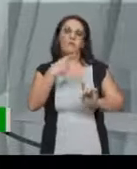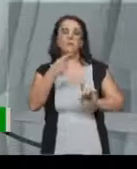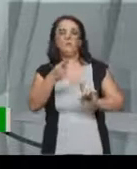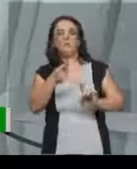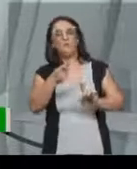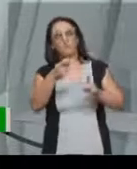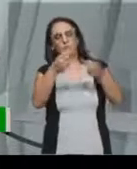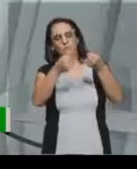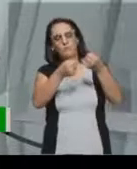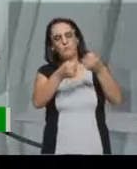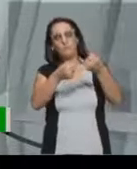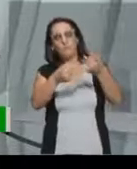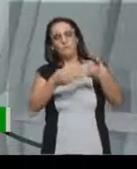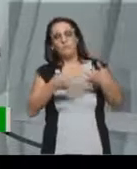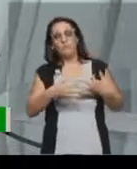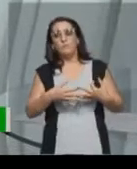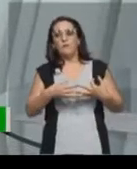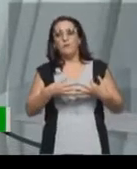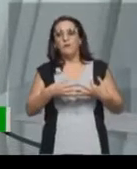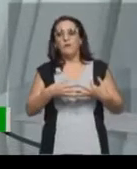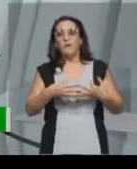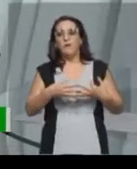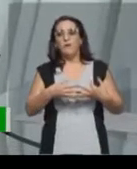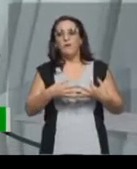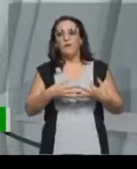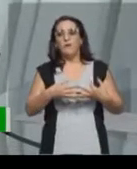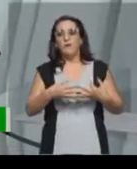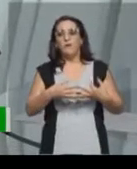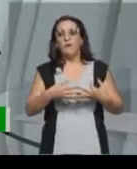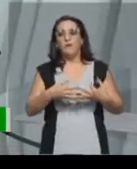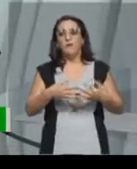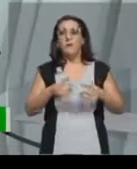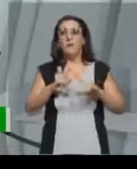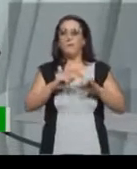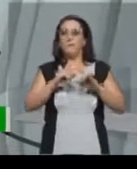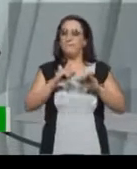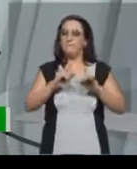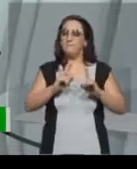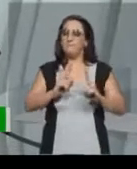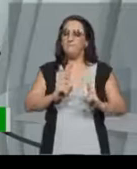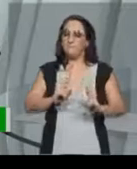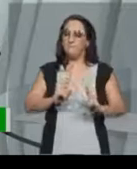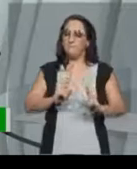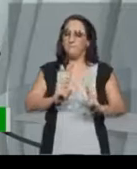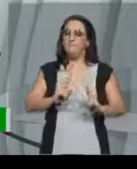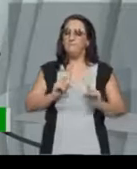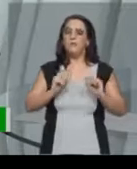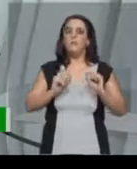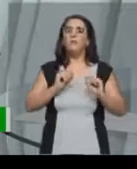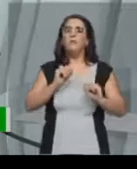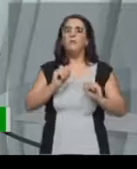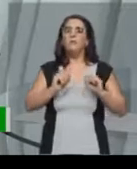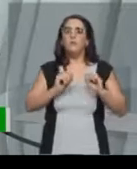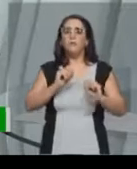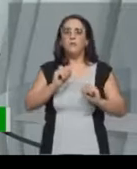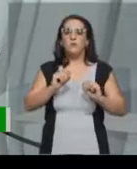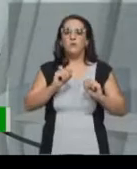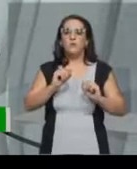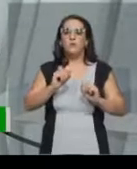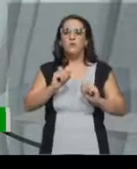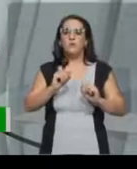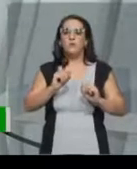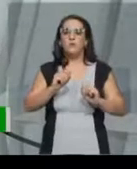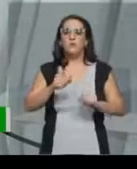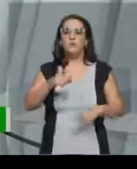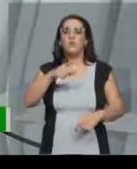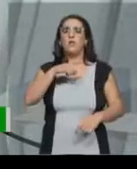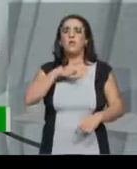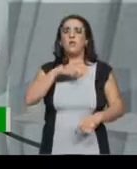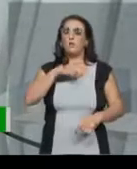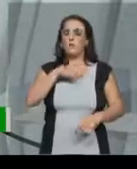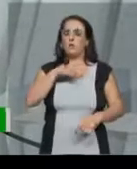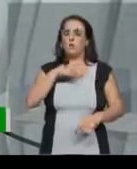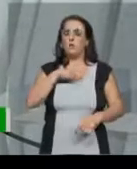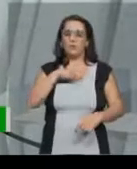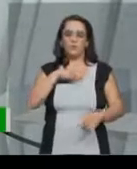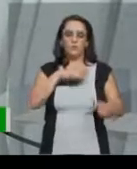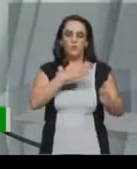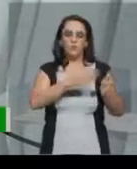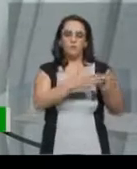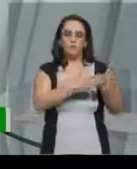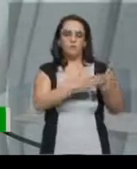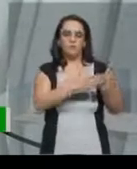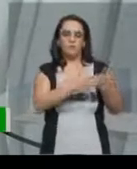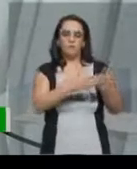sobre o conto fantástico, mas adiantando. Ele parte de uma situação, às vezes ele até começa